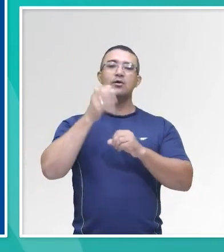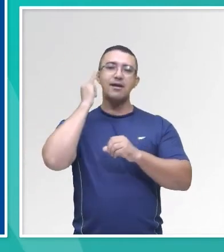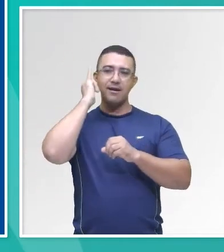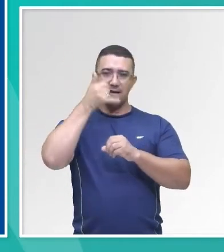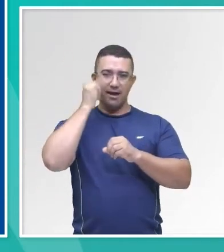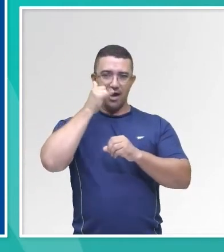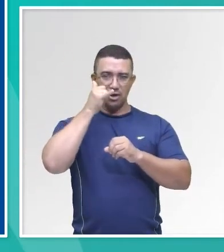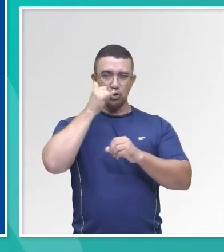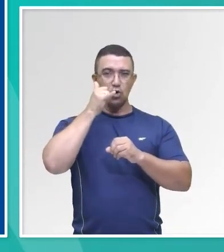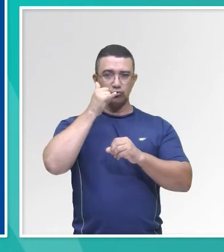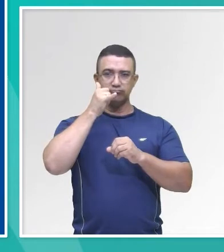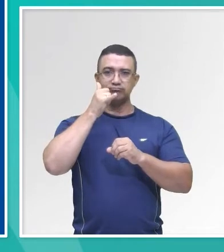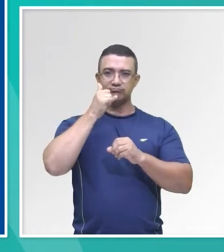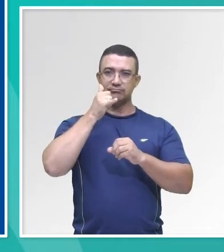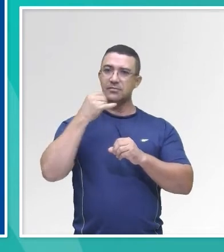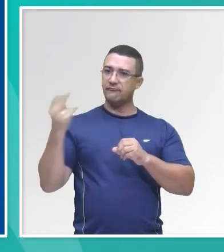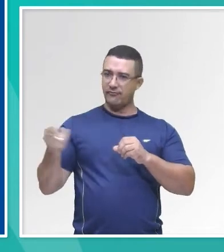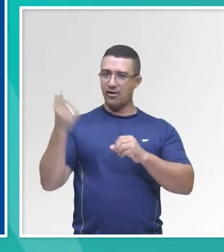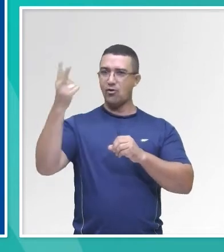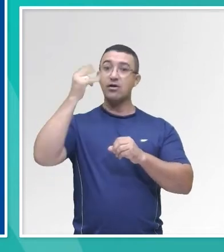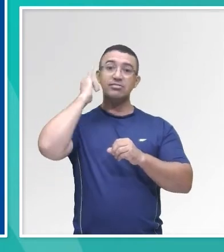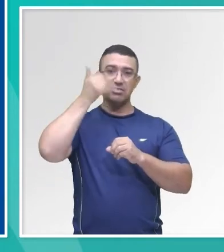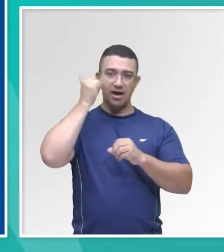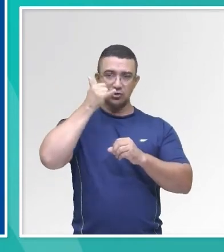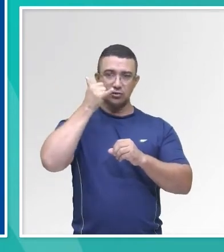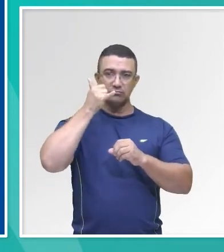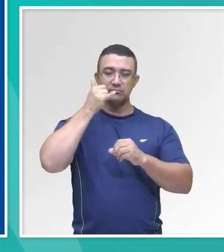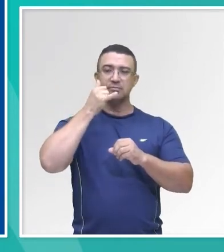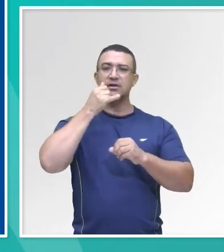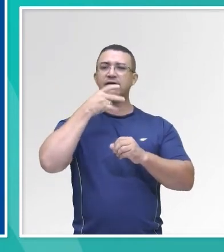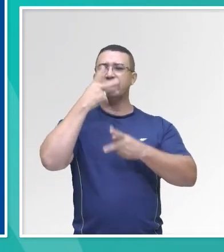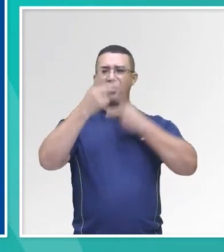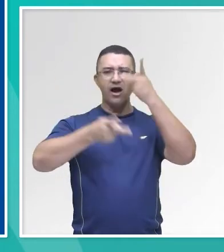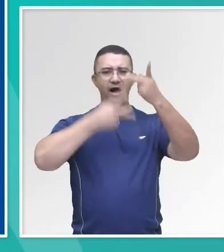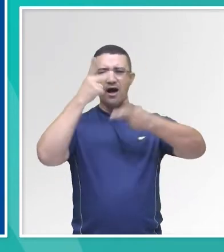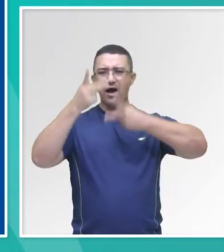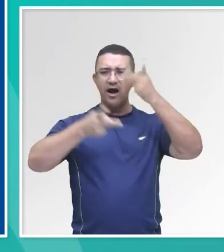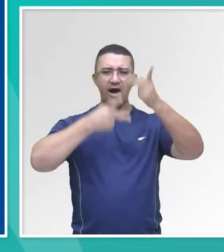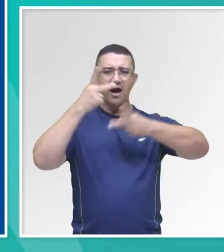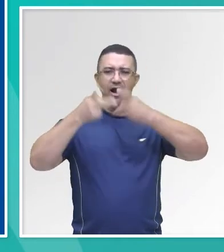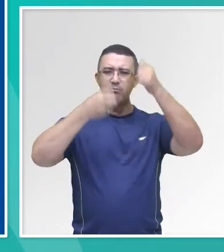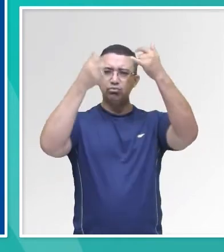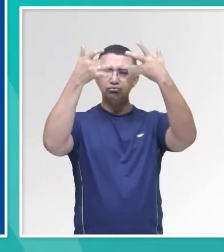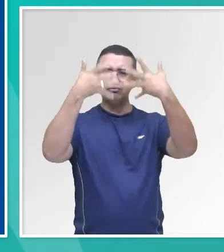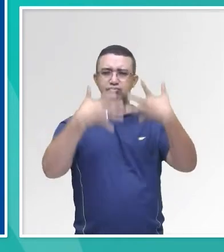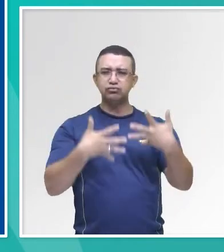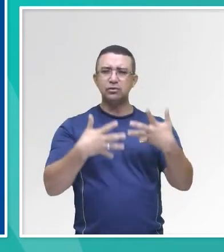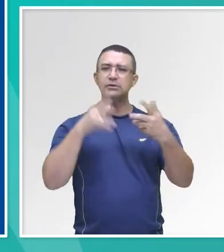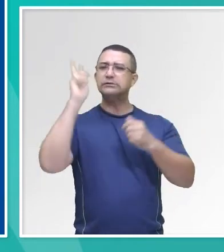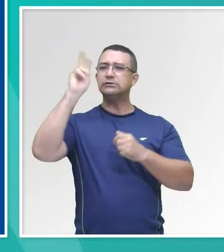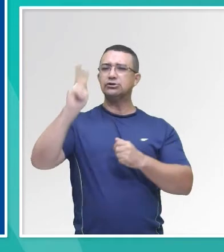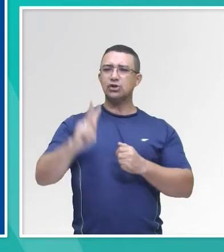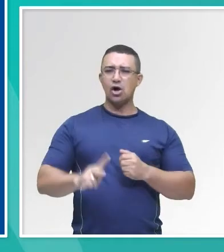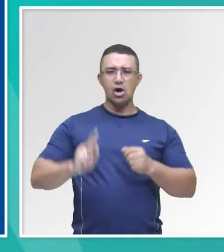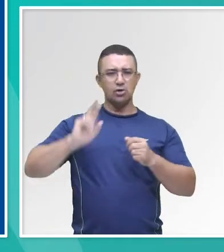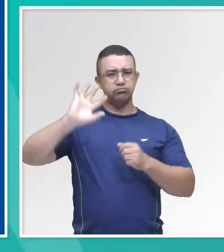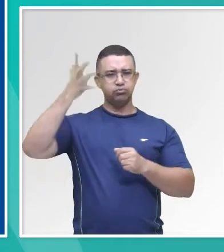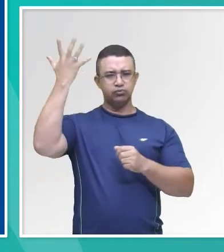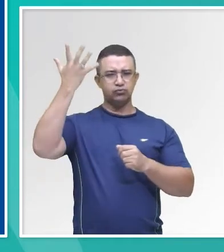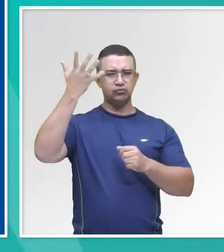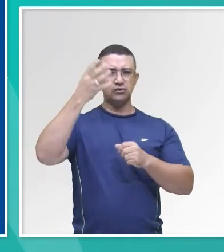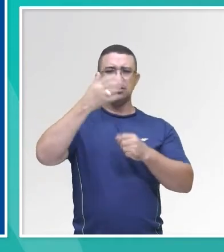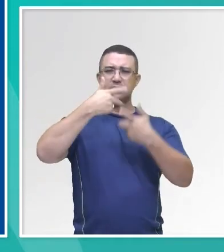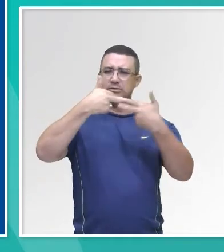fato passado. Muito bem. Então, o que eu falei a respeito aí? Olha só. A diferença da novela